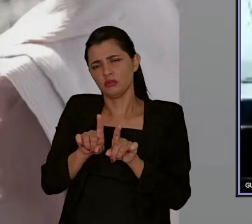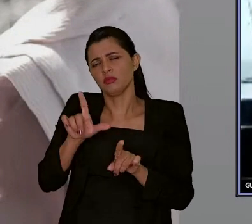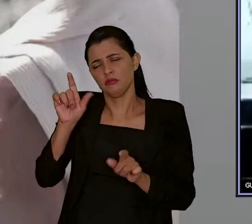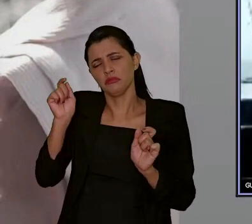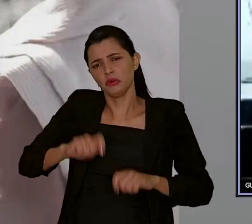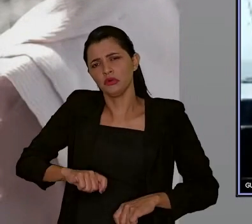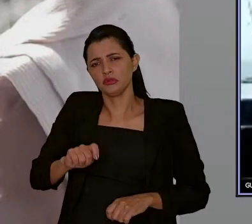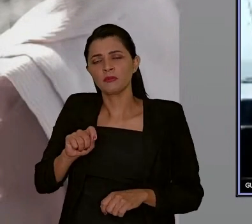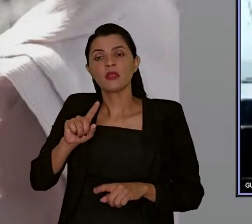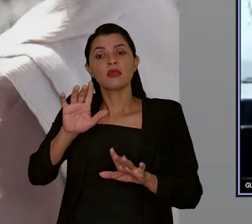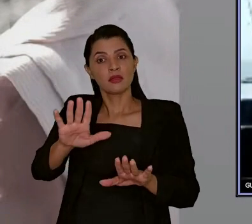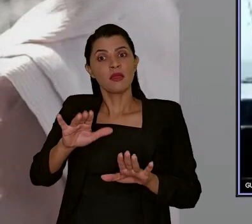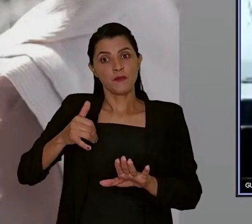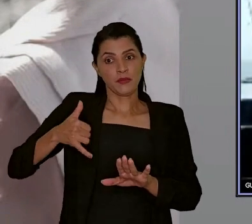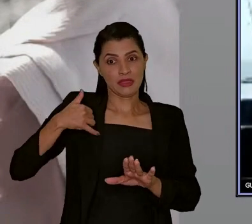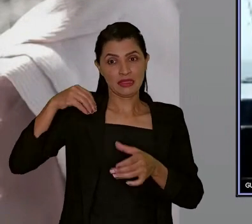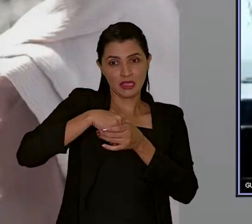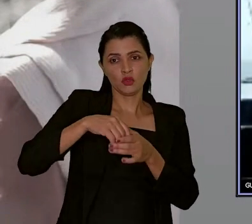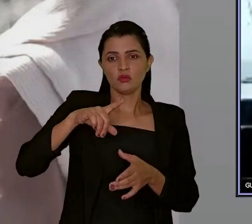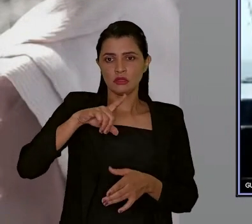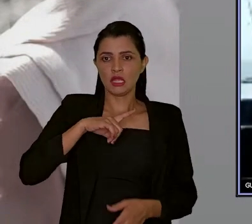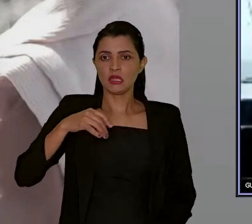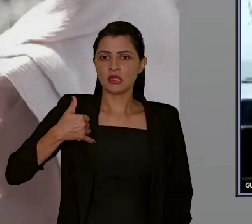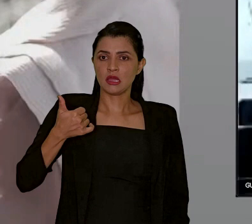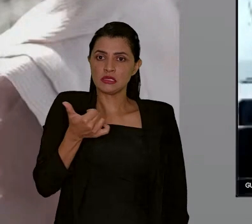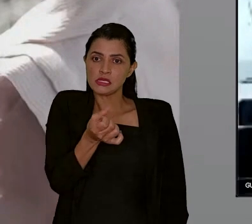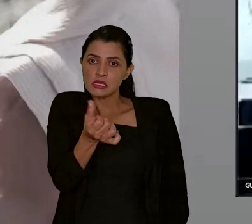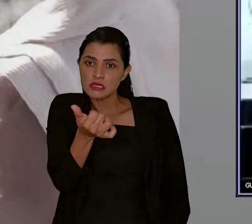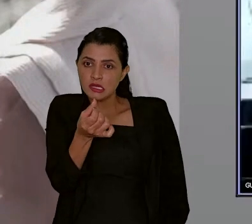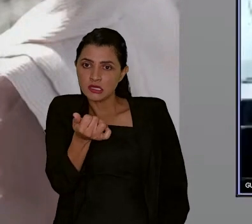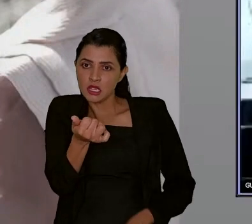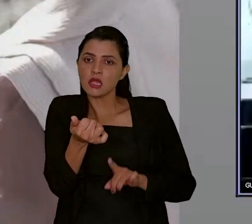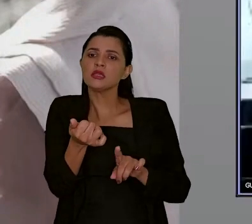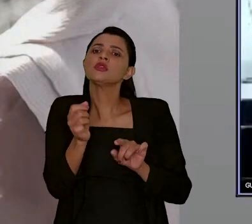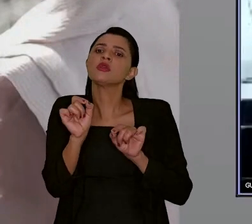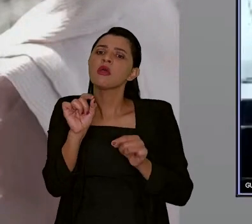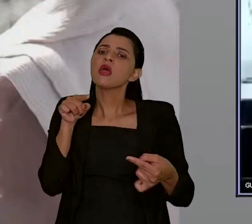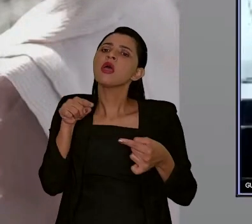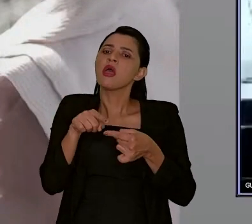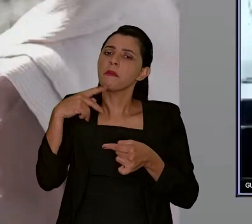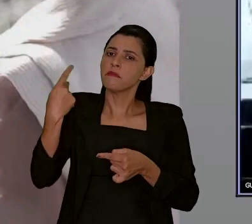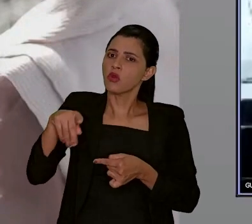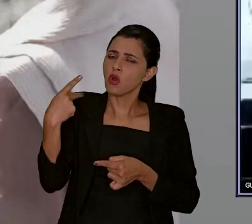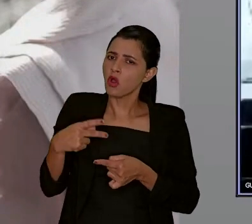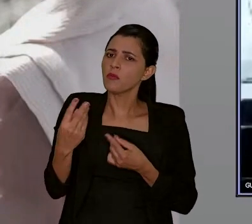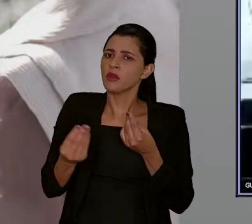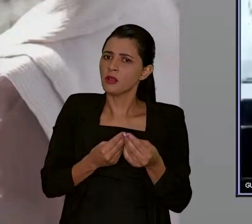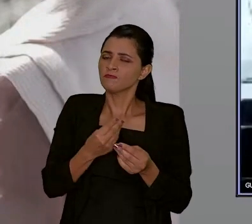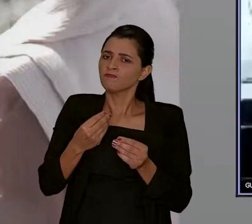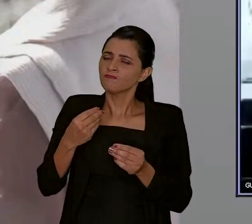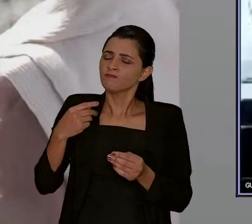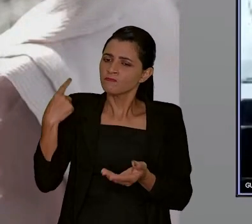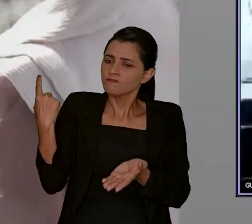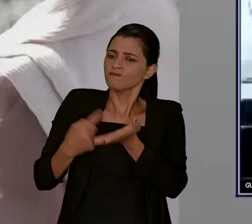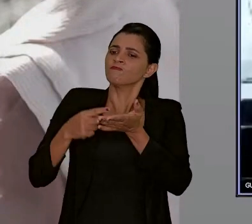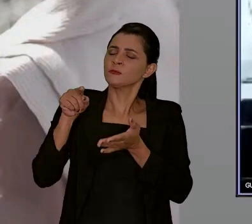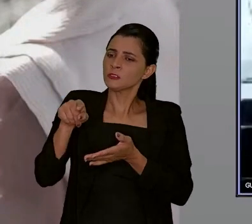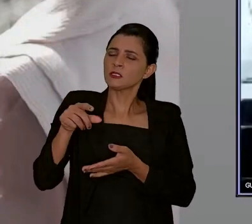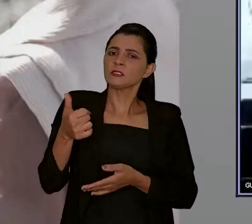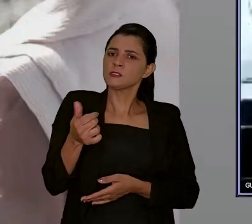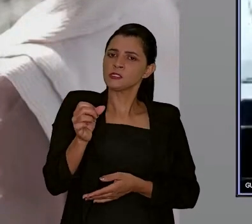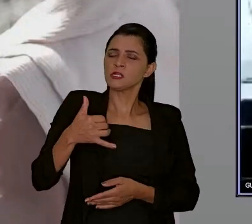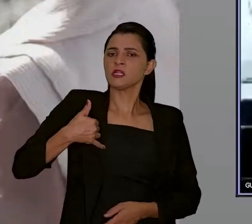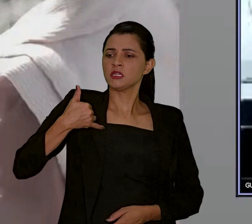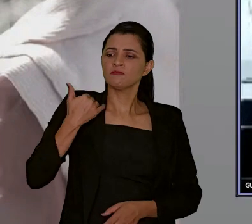16 anos como sendo a idade objetivamente constatável para identificar